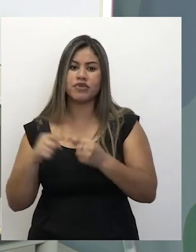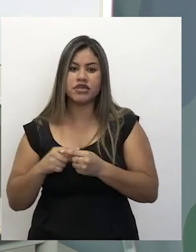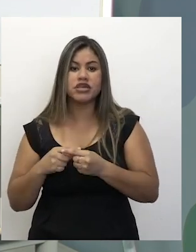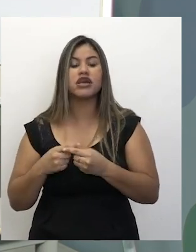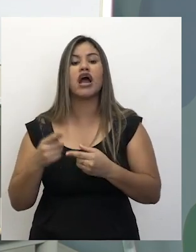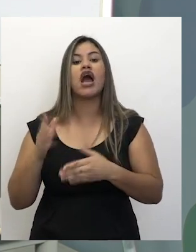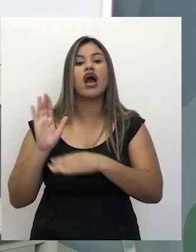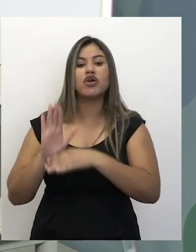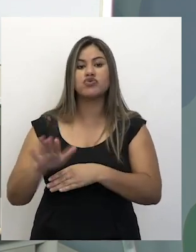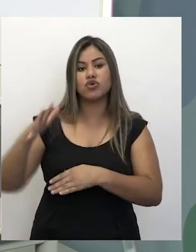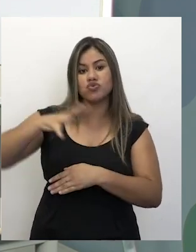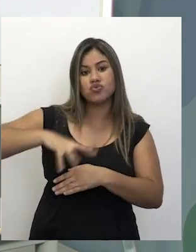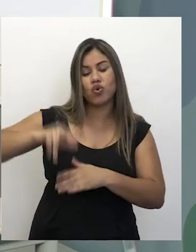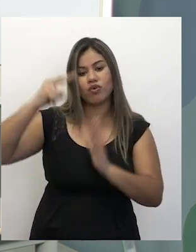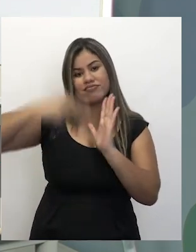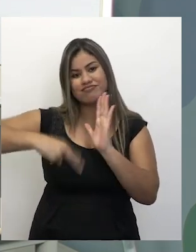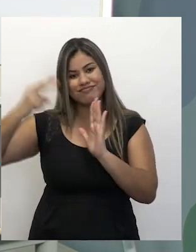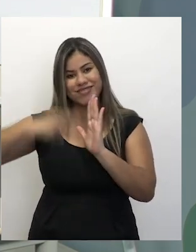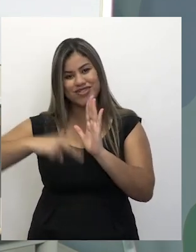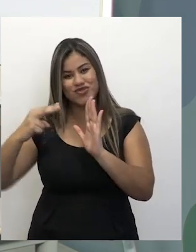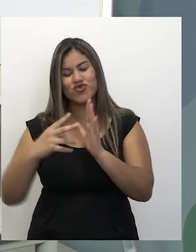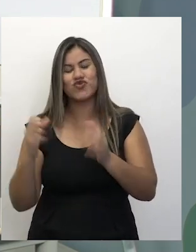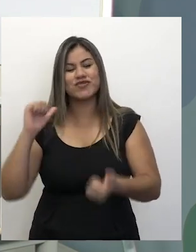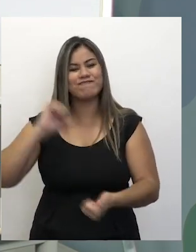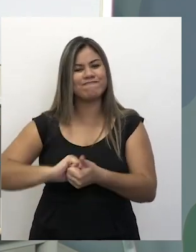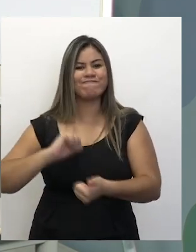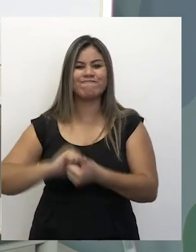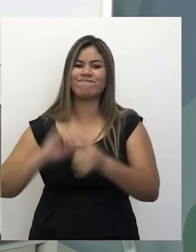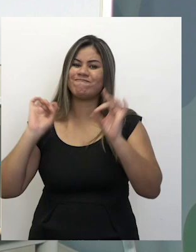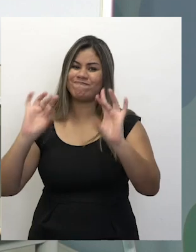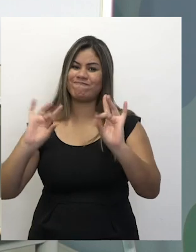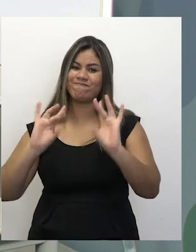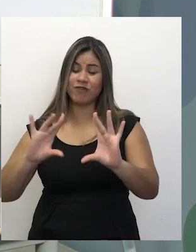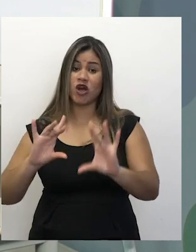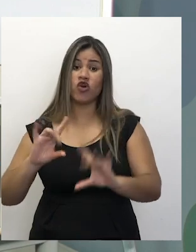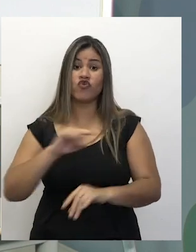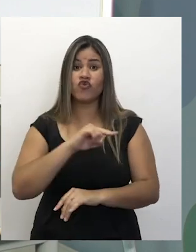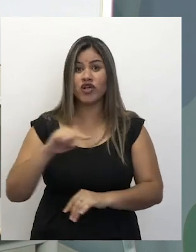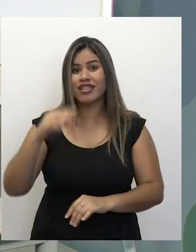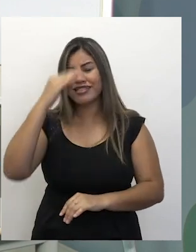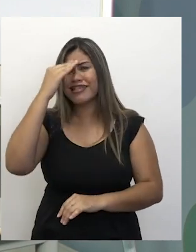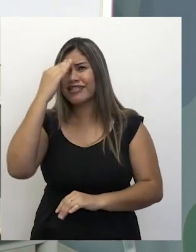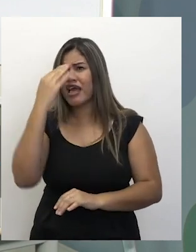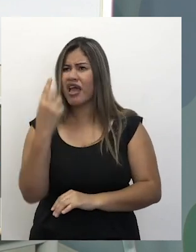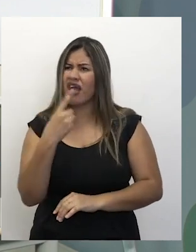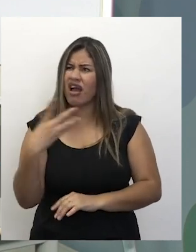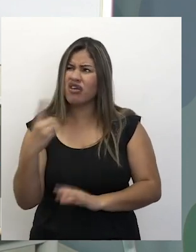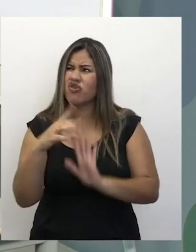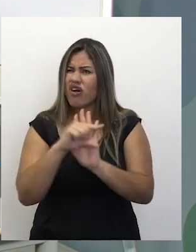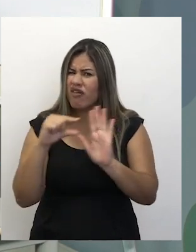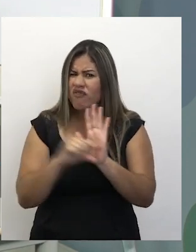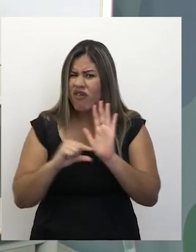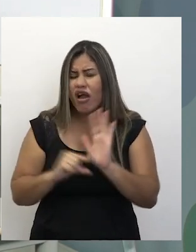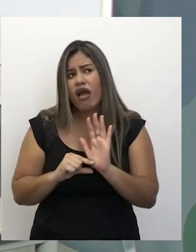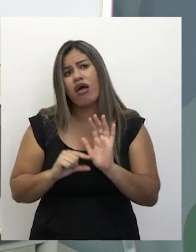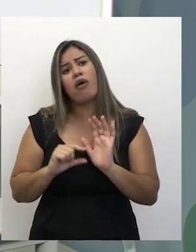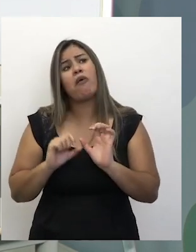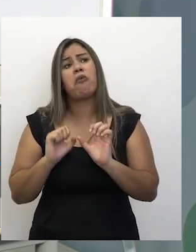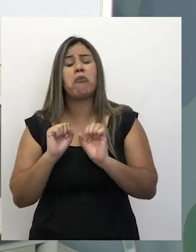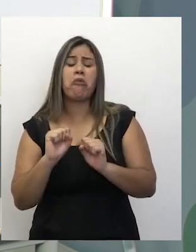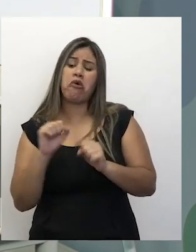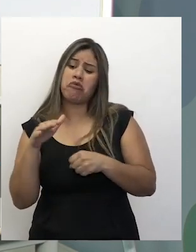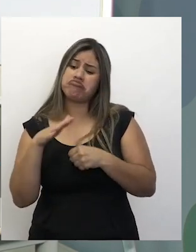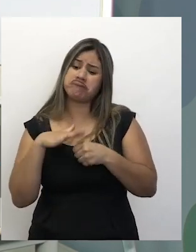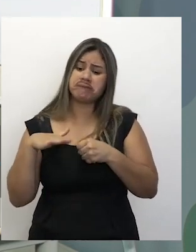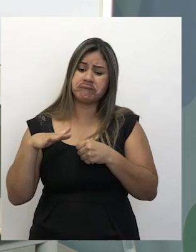para que você consiga fazer uma leitura com qualidade ou seja tudo isso para entender 14 versos bom Você pode ler de maneira mais